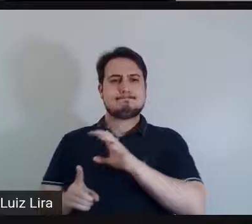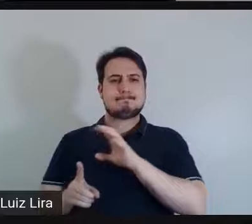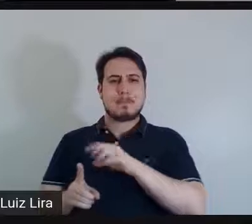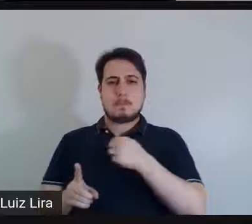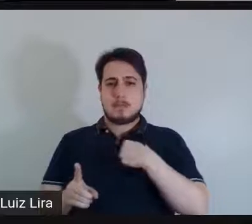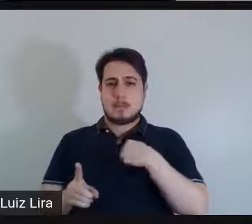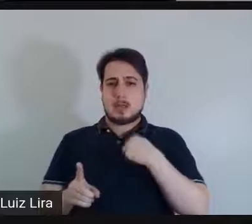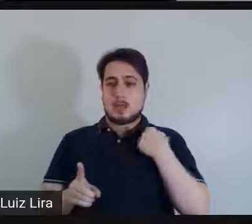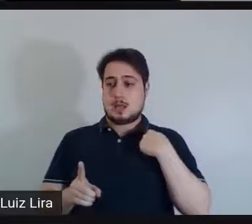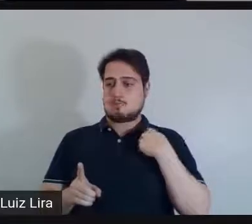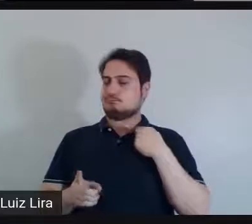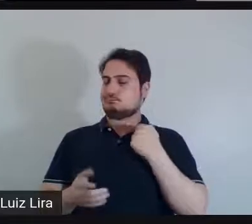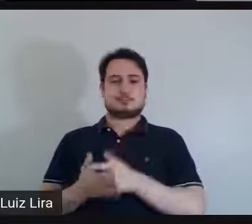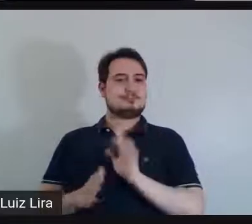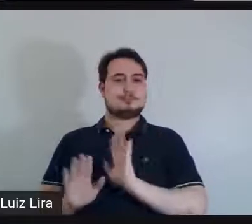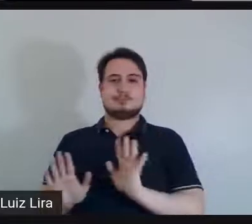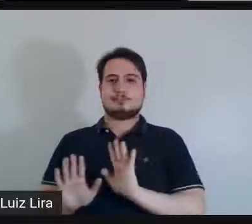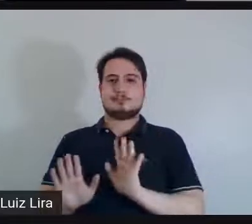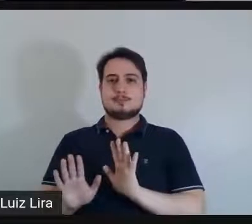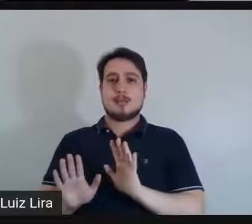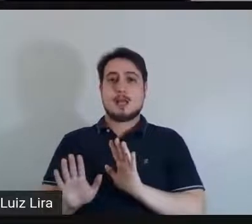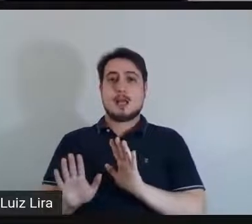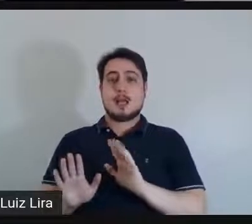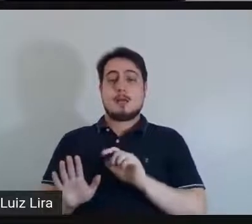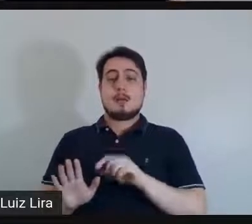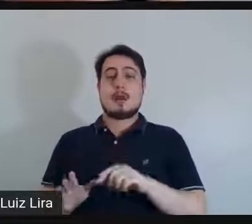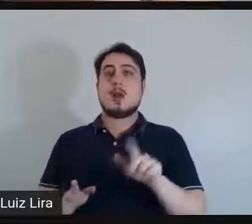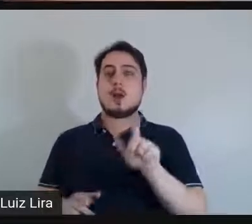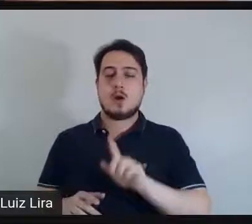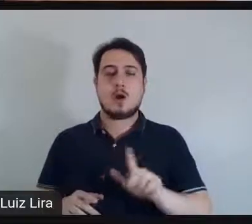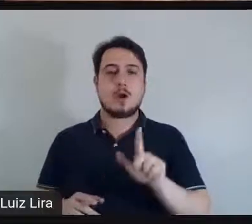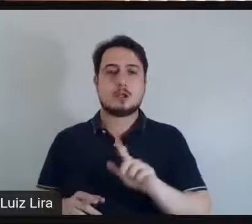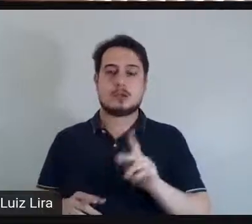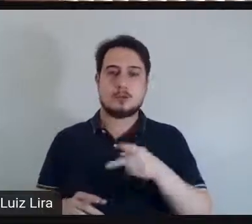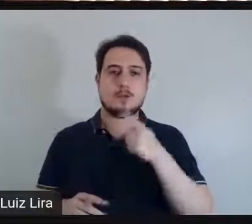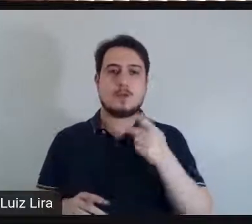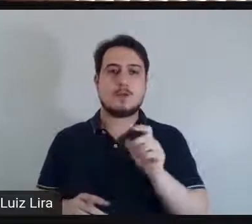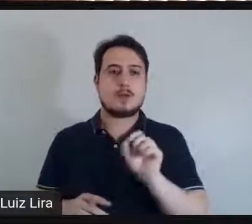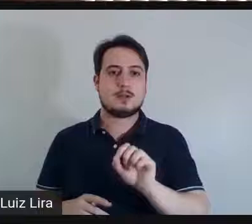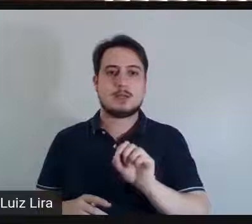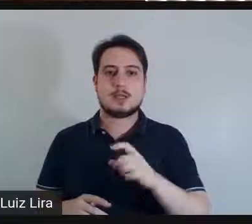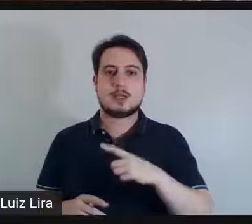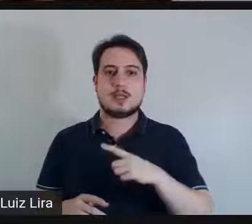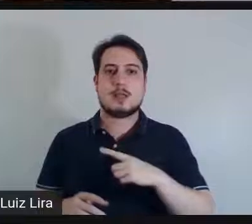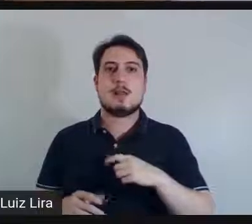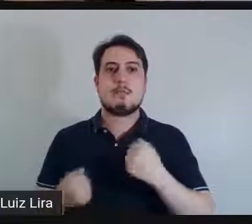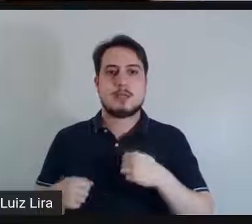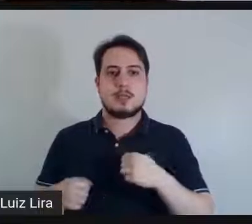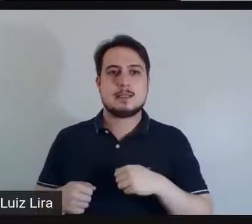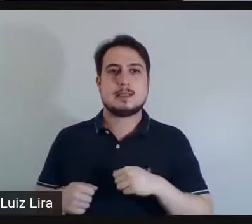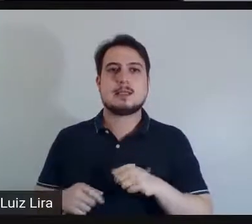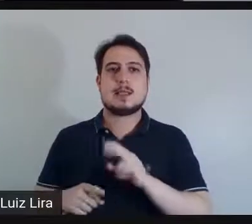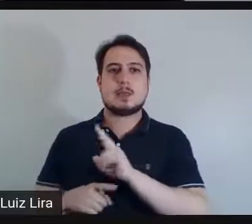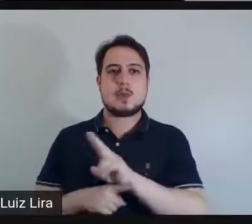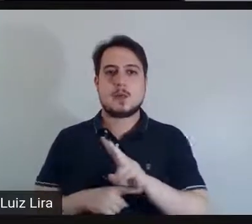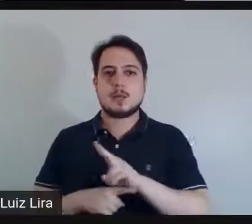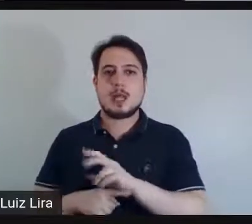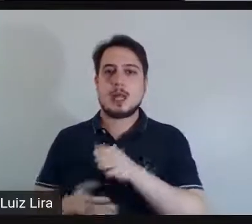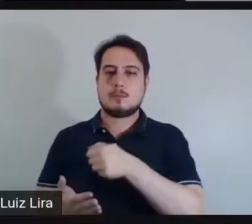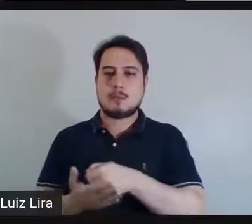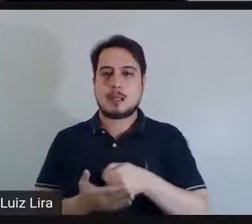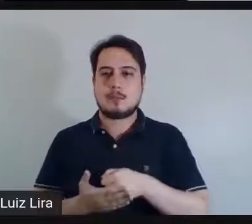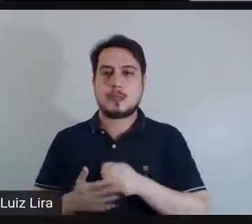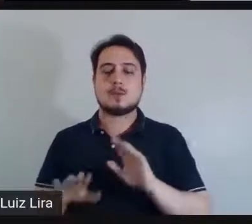comprar? Eu preciso saber o que eu vou atender. É lógico, não estou dizendo que eu não tenho que ter cuidado com o valor que eu vou pagar. Que